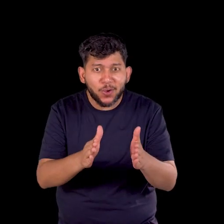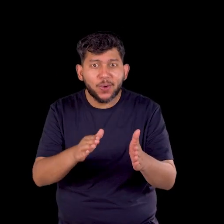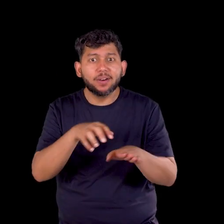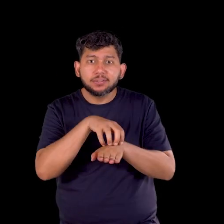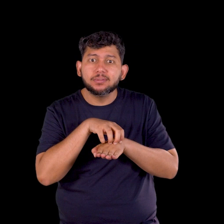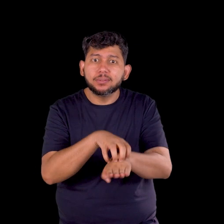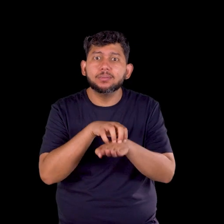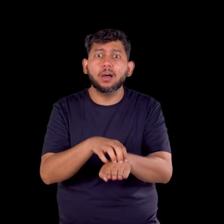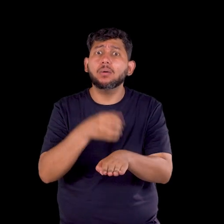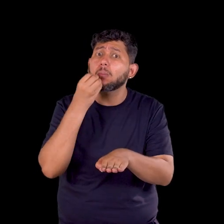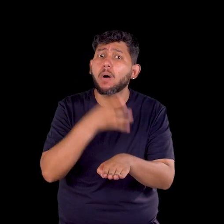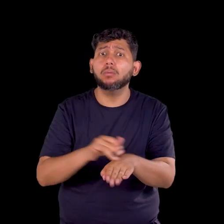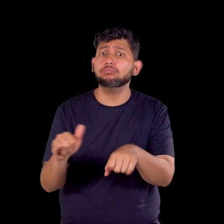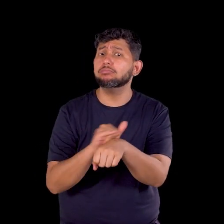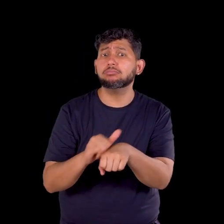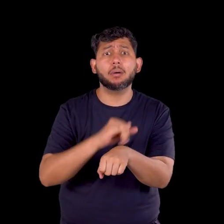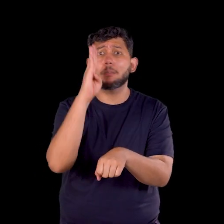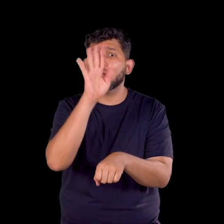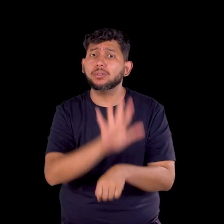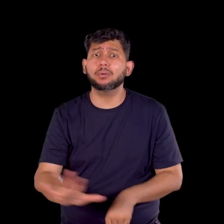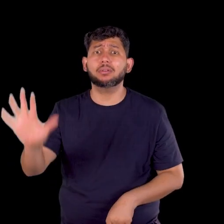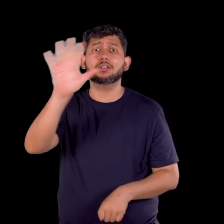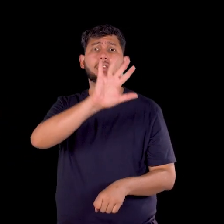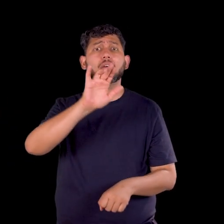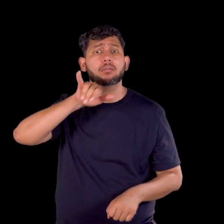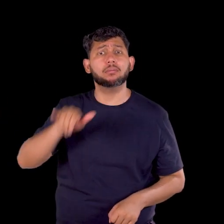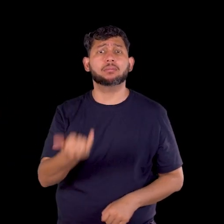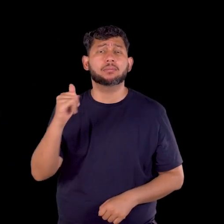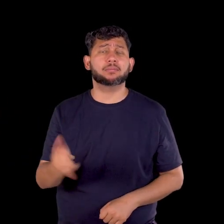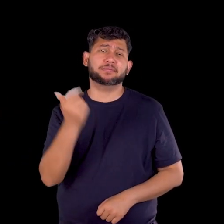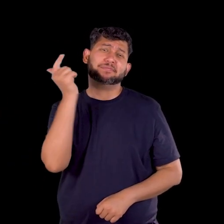que beneficiem todas as regiões do Brasil.